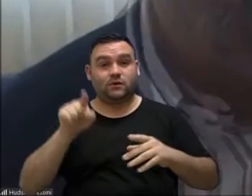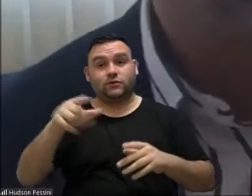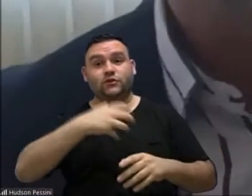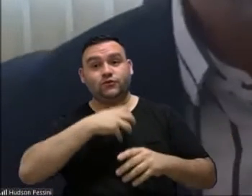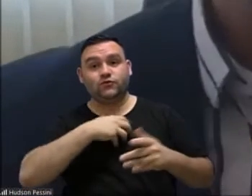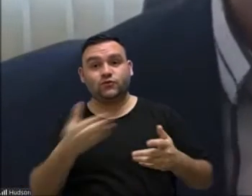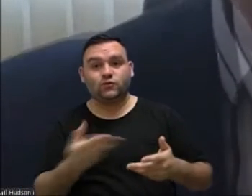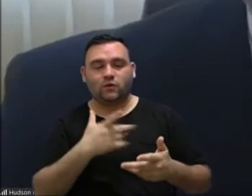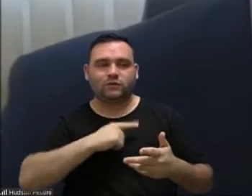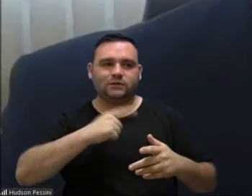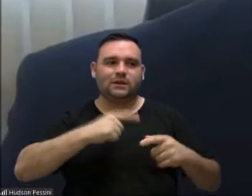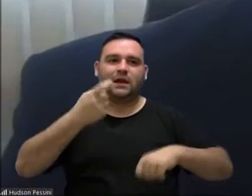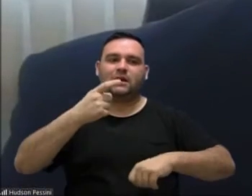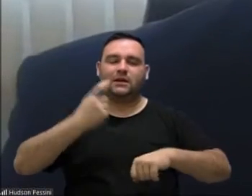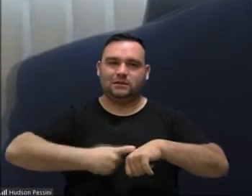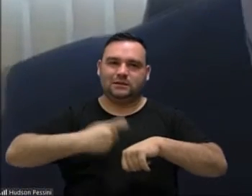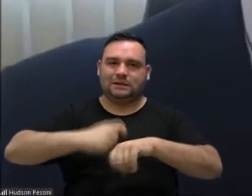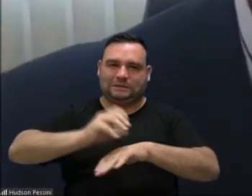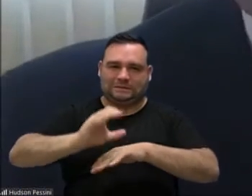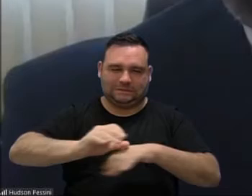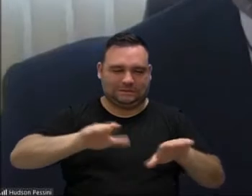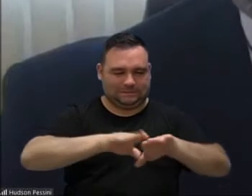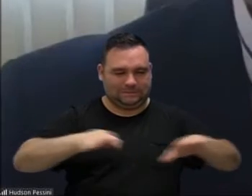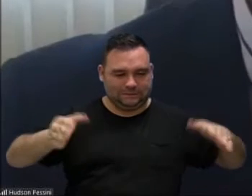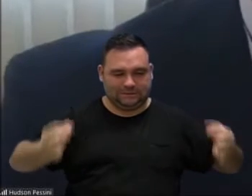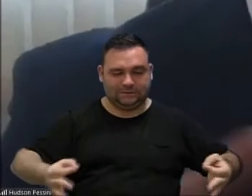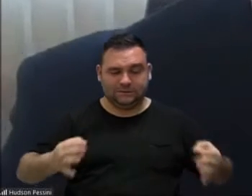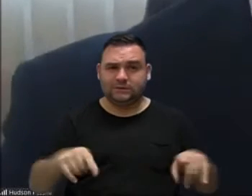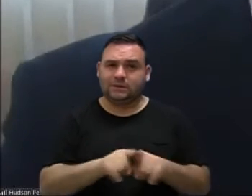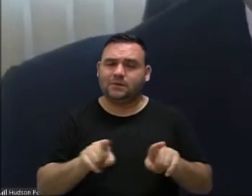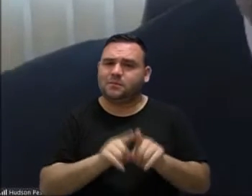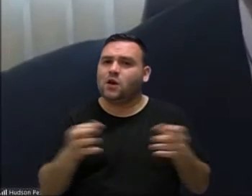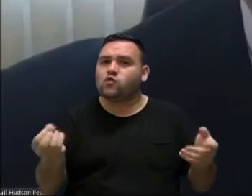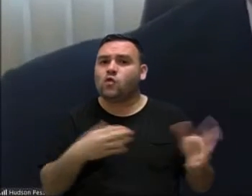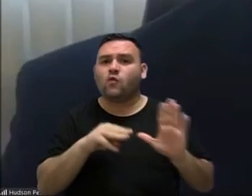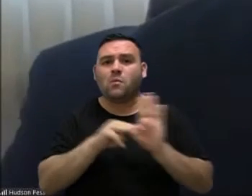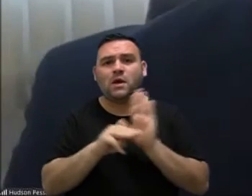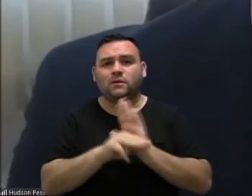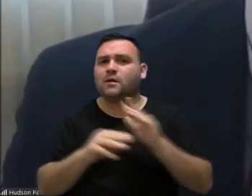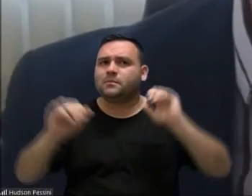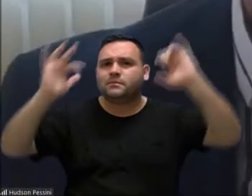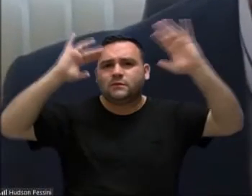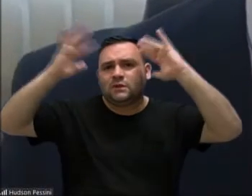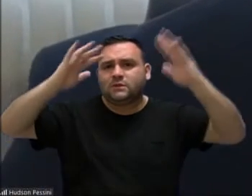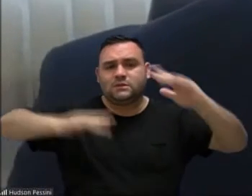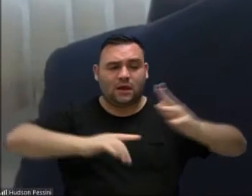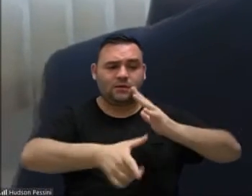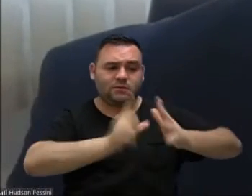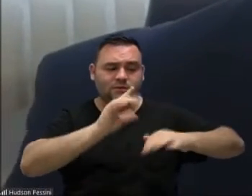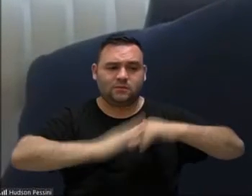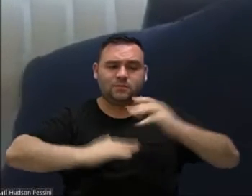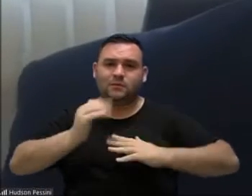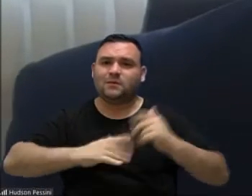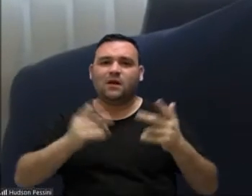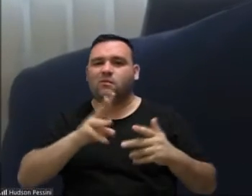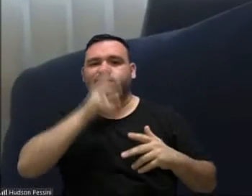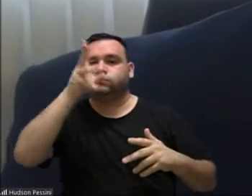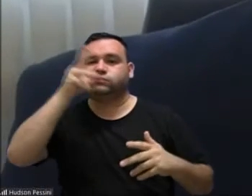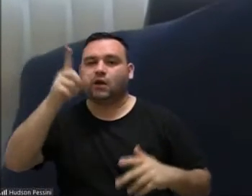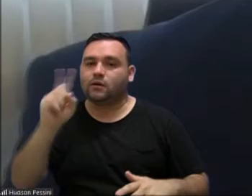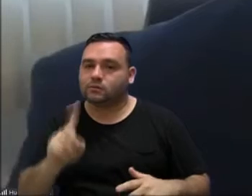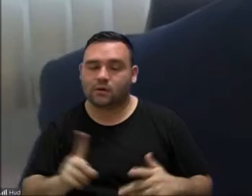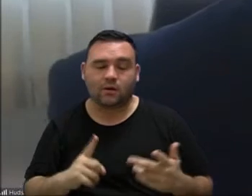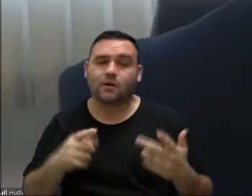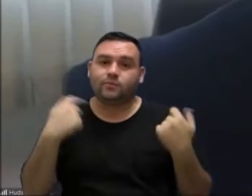forma nova eu acho que dá para ser colocado e colocar novas metodologias tem que pensar antes de fazer as coisas não é só ir fazendo da forma mais